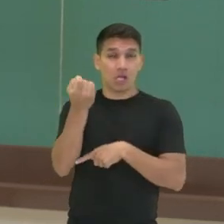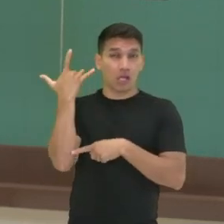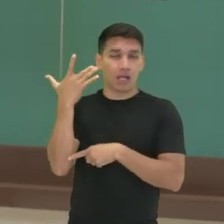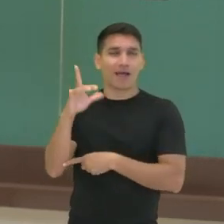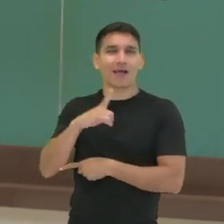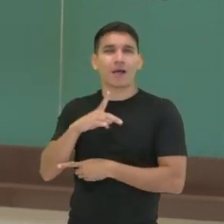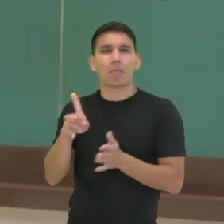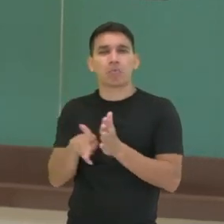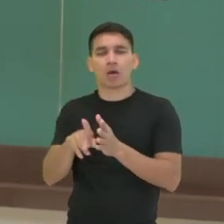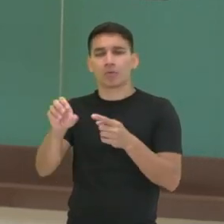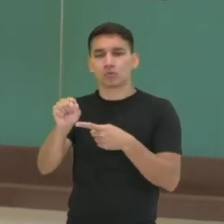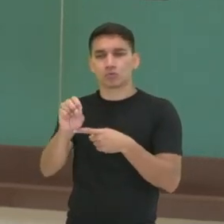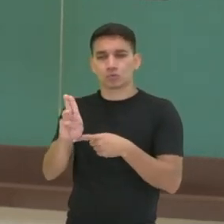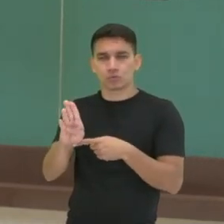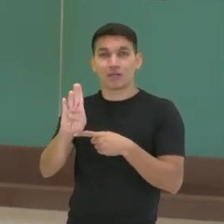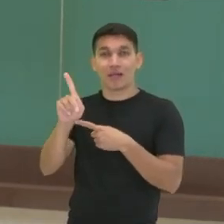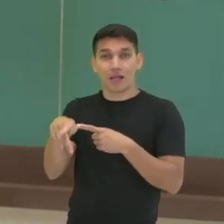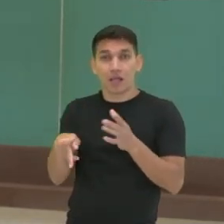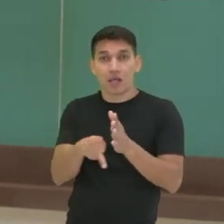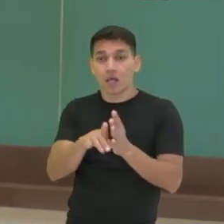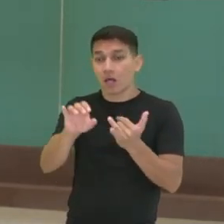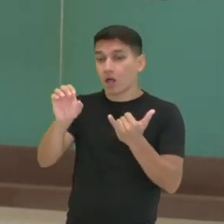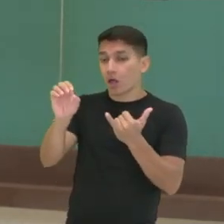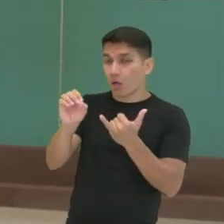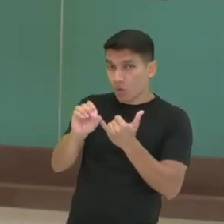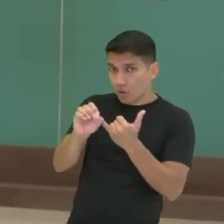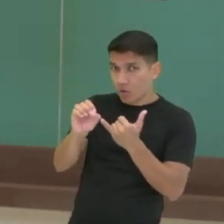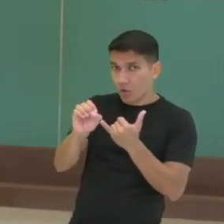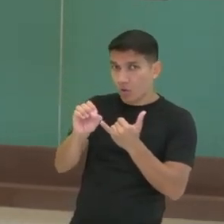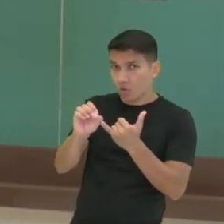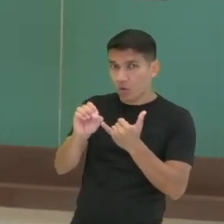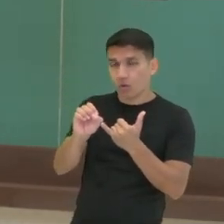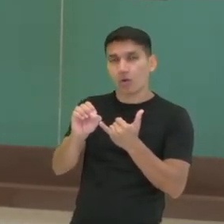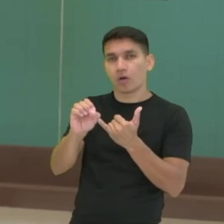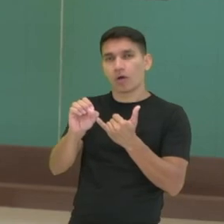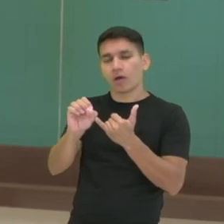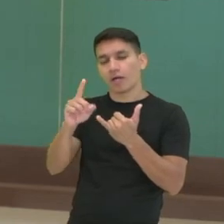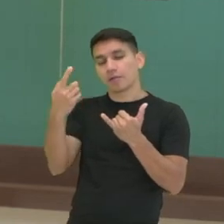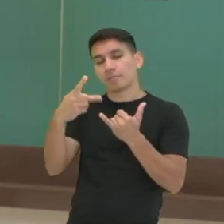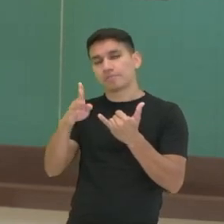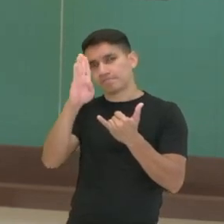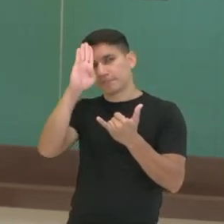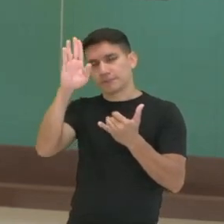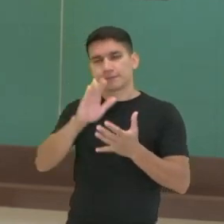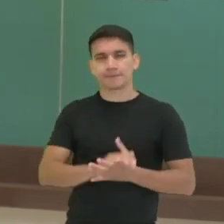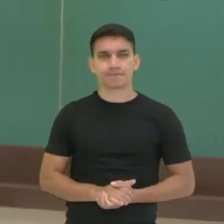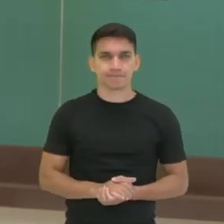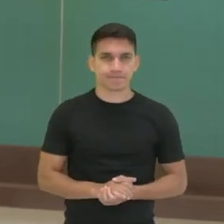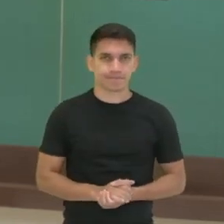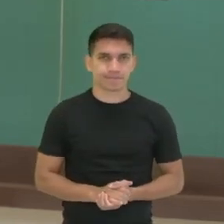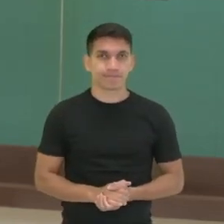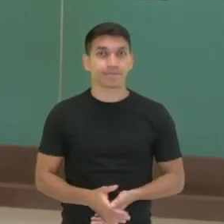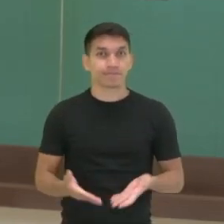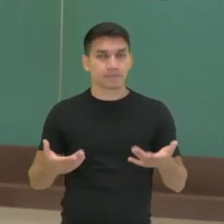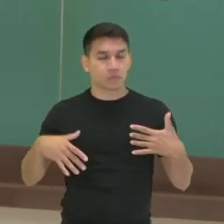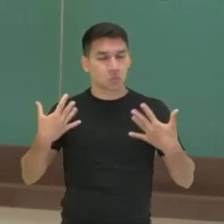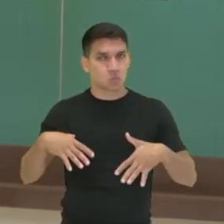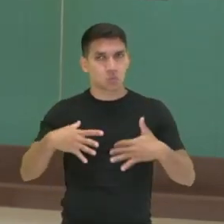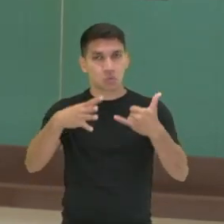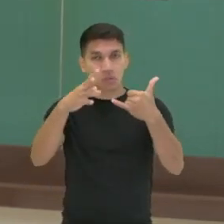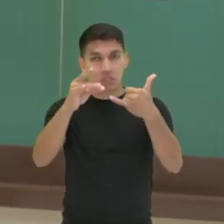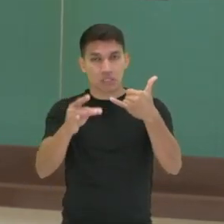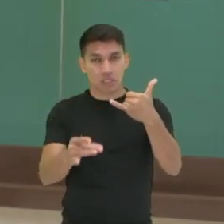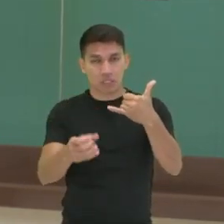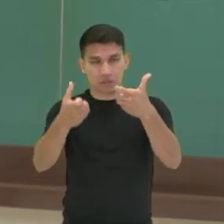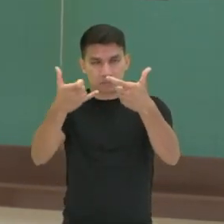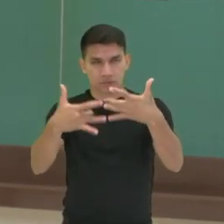funcionar como um objeto da oração principal. Meus caros, bastante coisa,